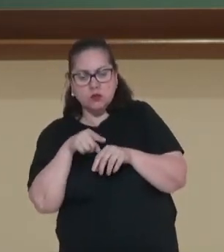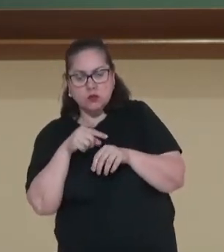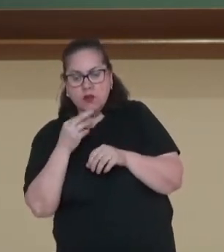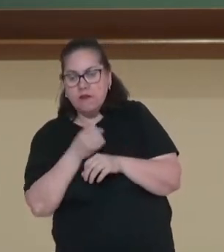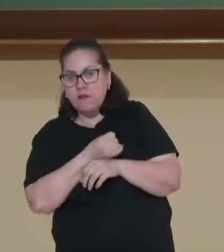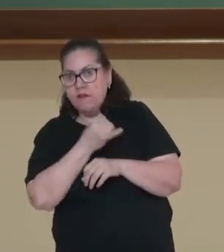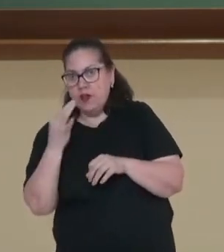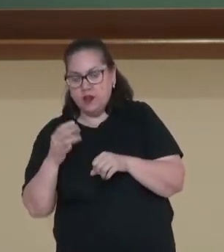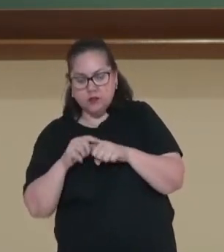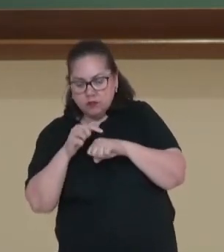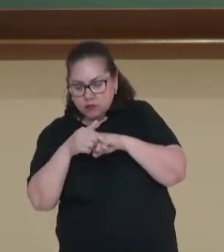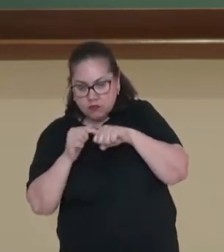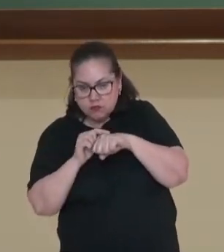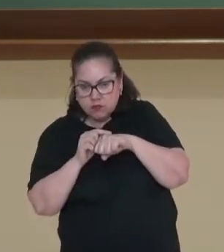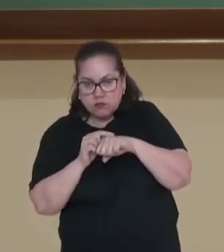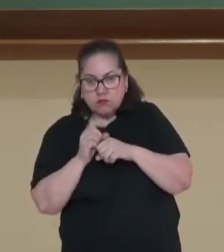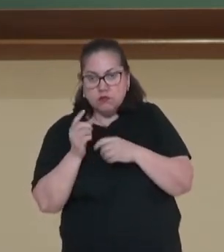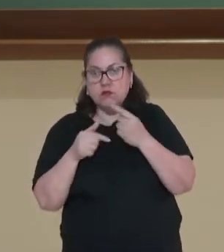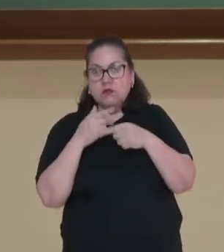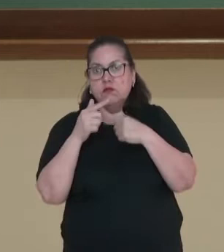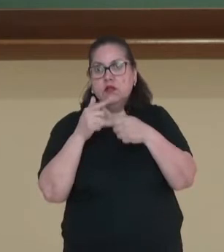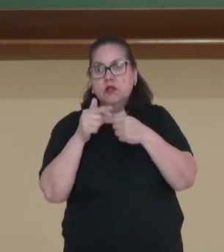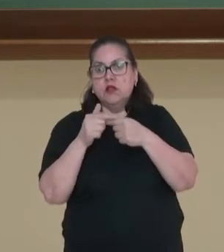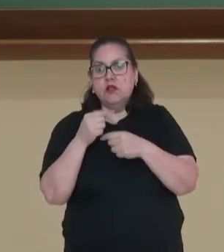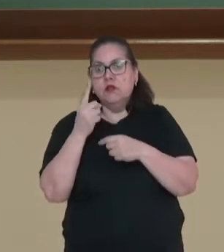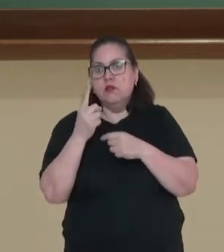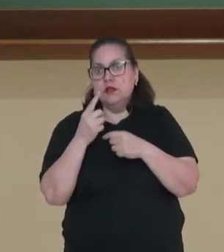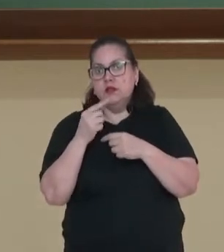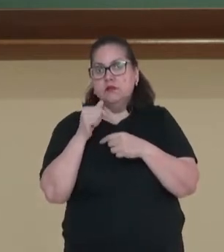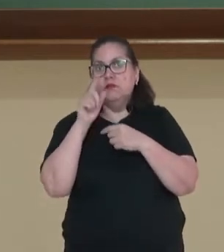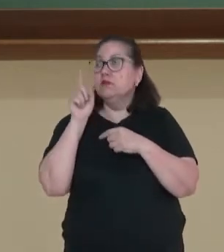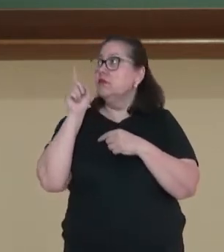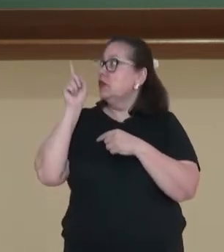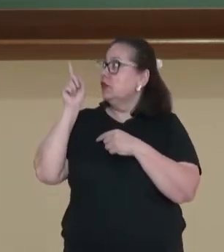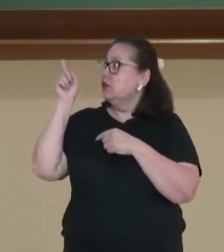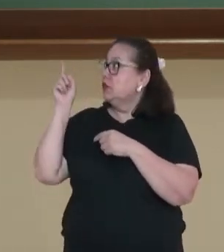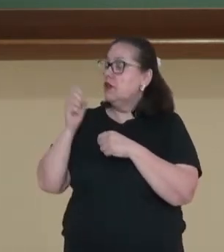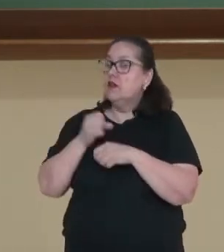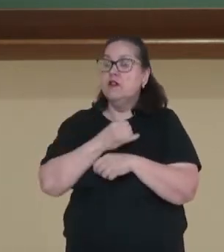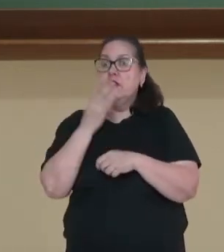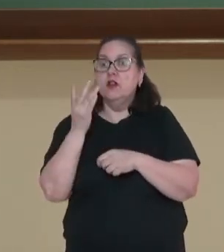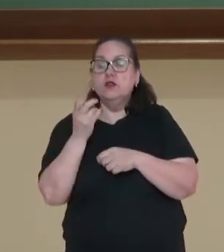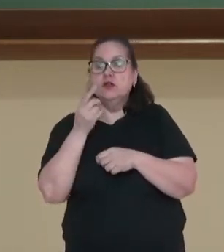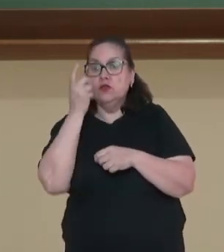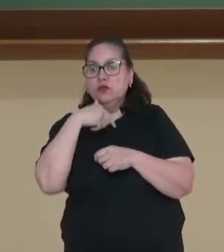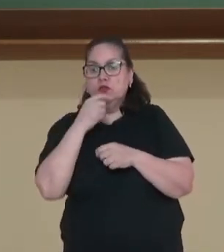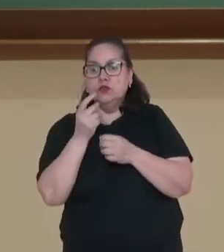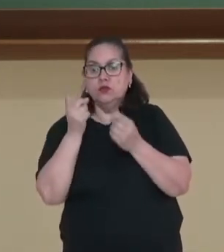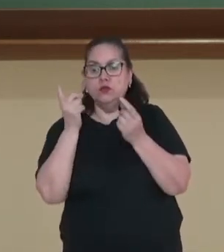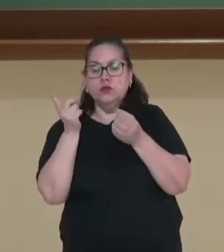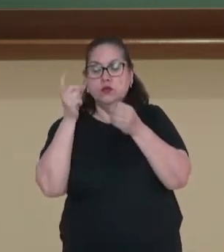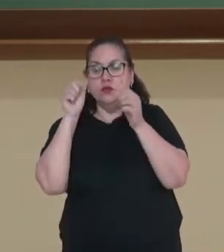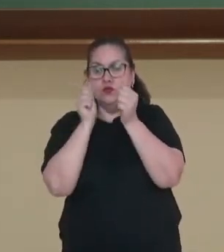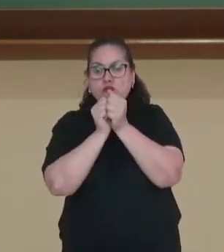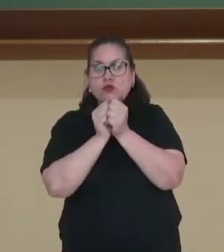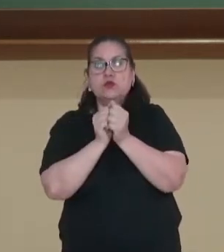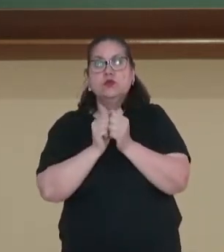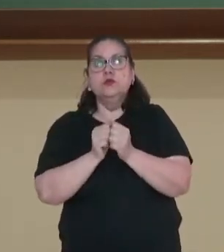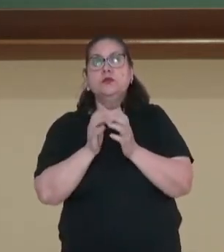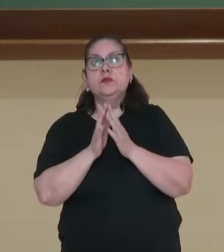são várias. E elas vão gerar uma infrutescência, que são vários frutos no mesmo raminho ali,